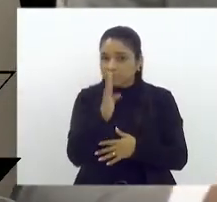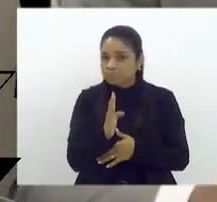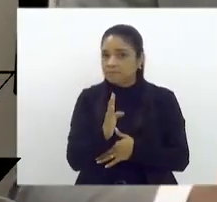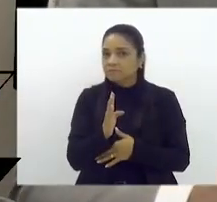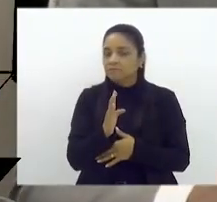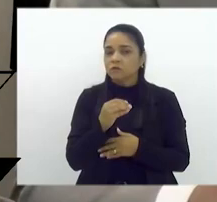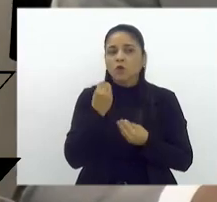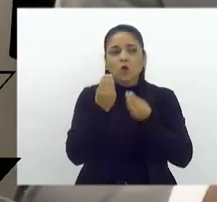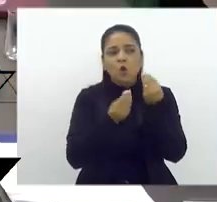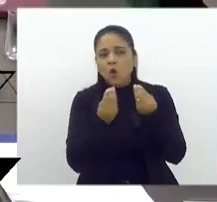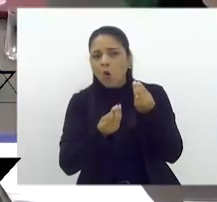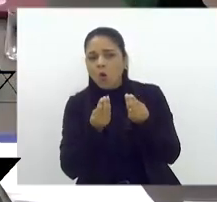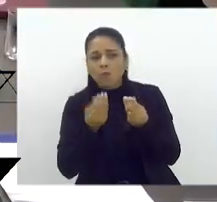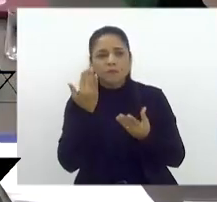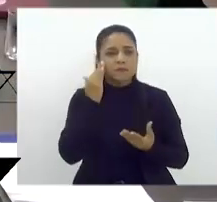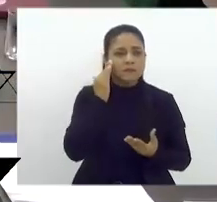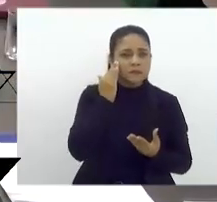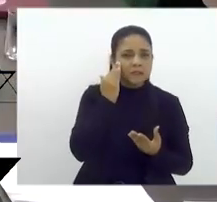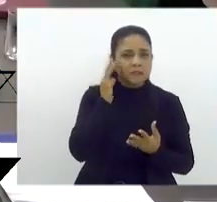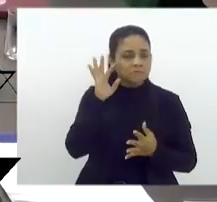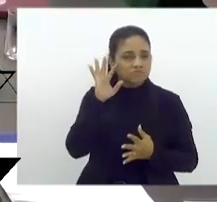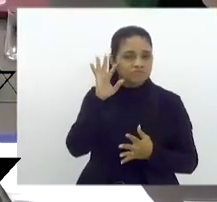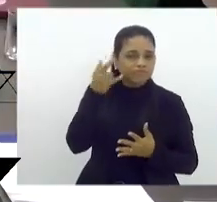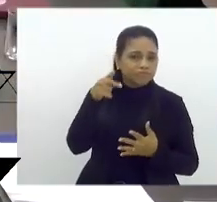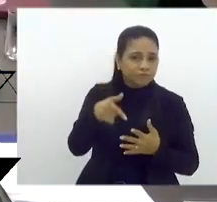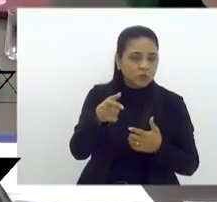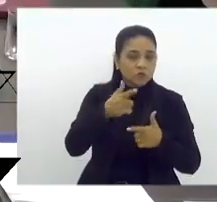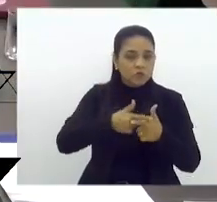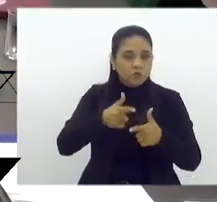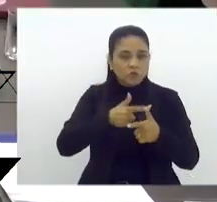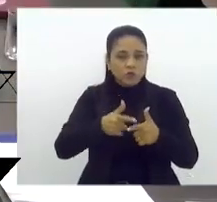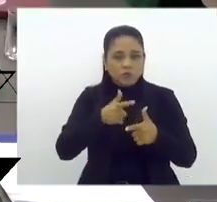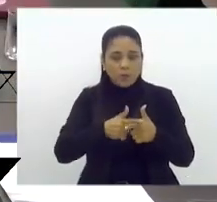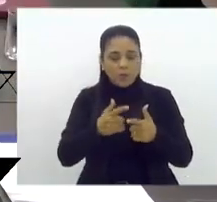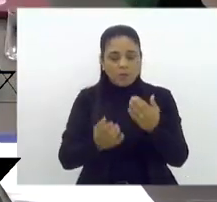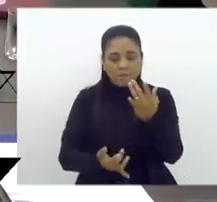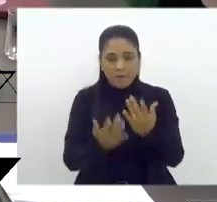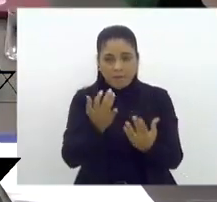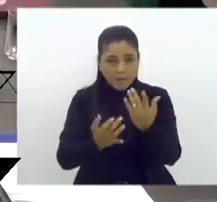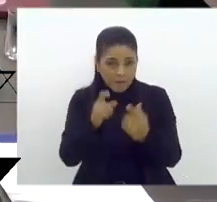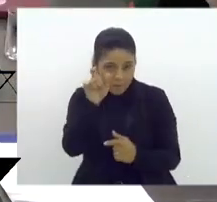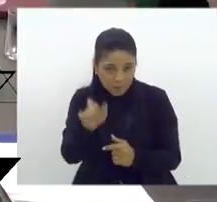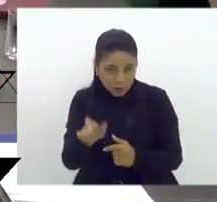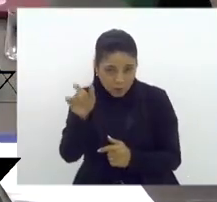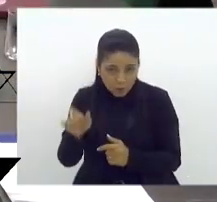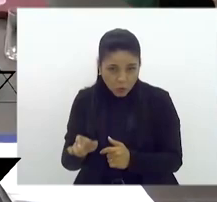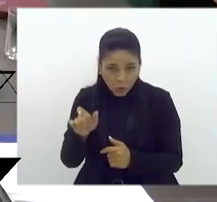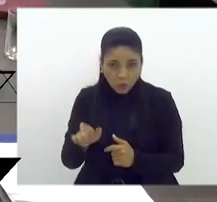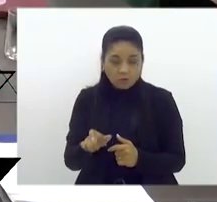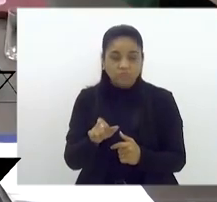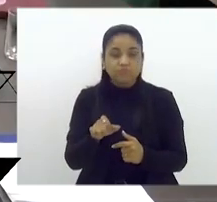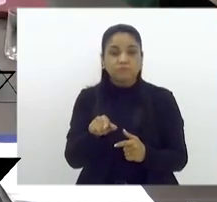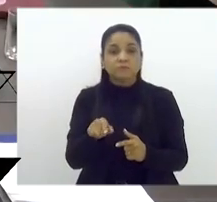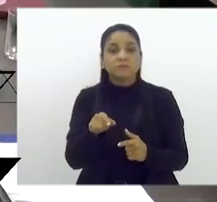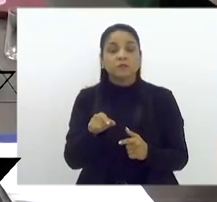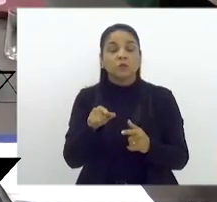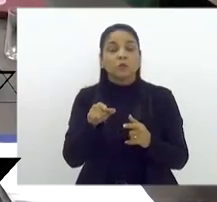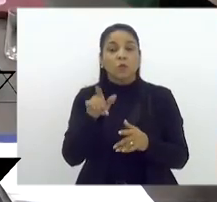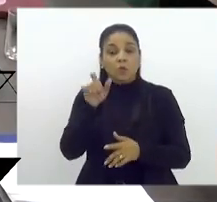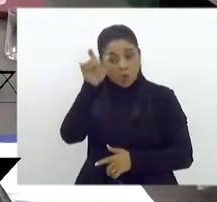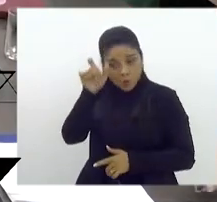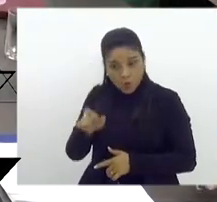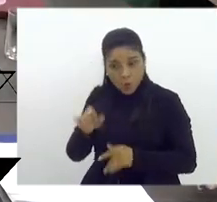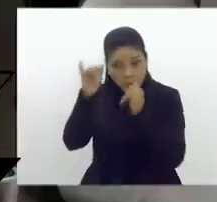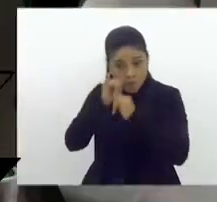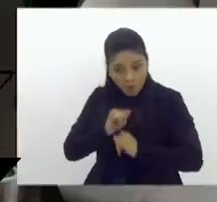qual seria o melhor mecanismo de solucionar os problemas fluxos de queimadura. Se colocou porque o Gentileza ele